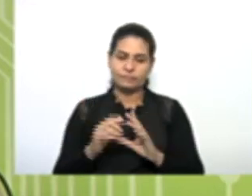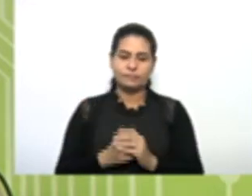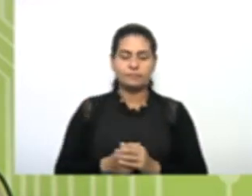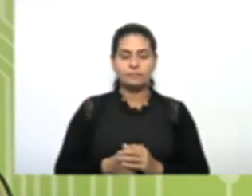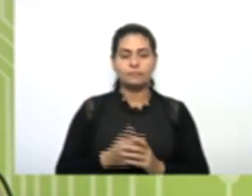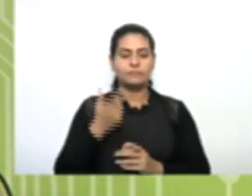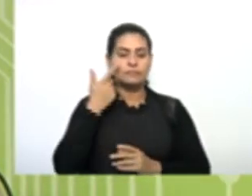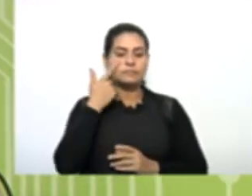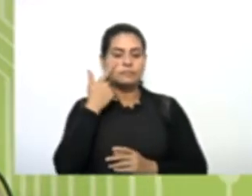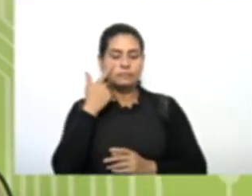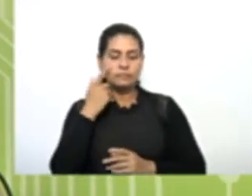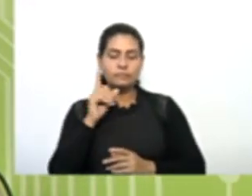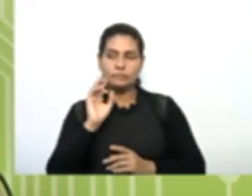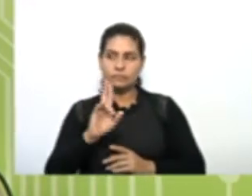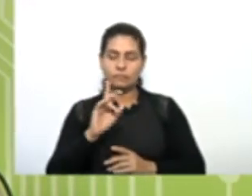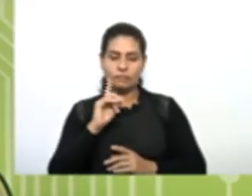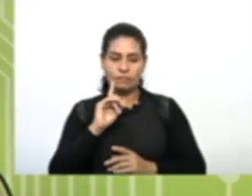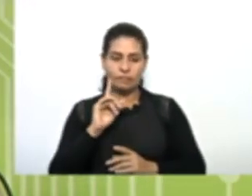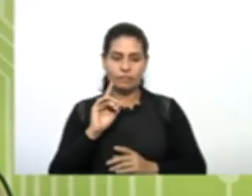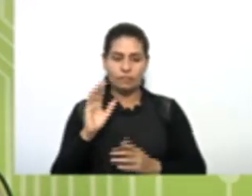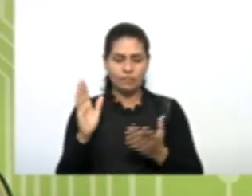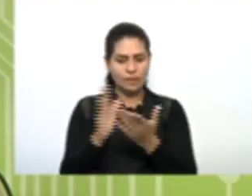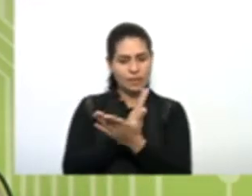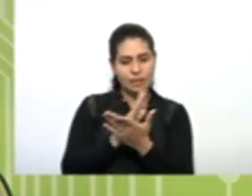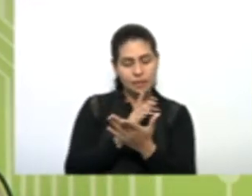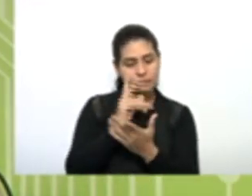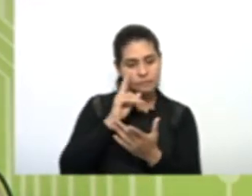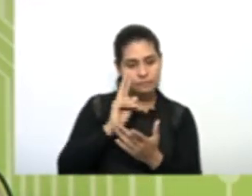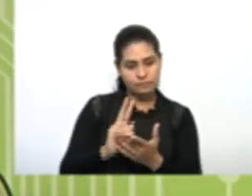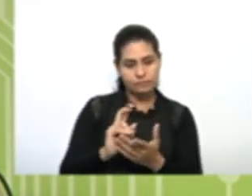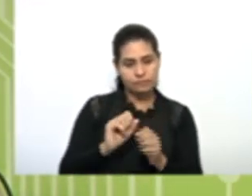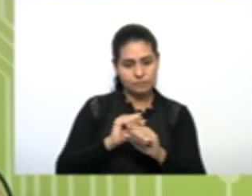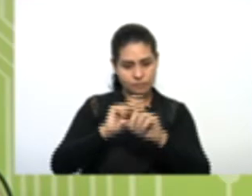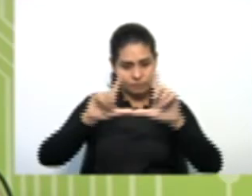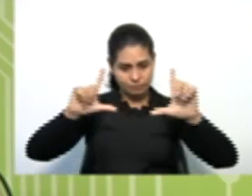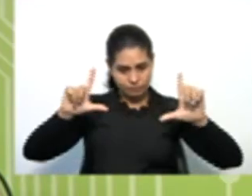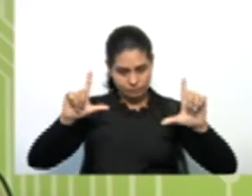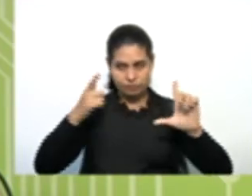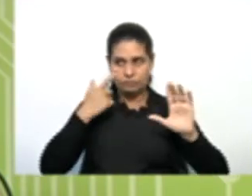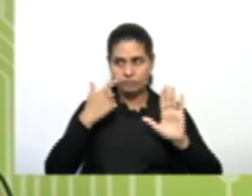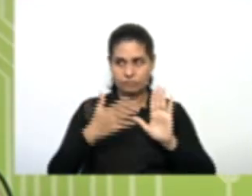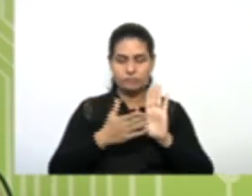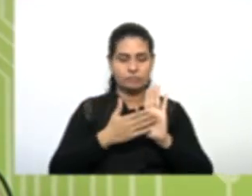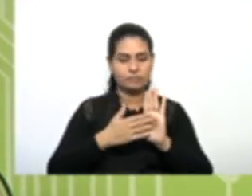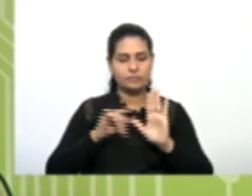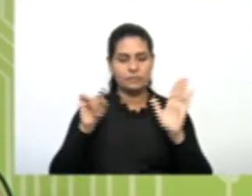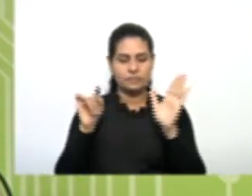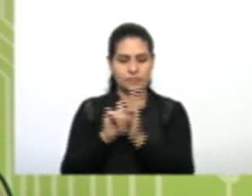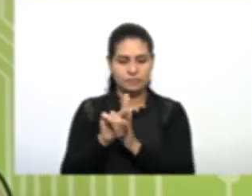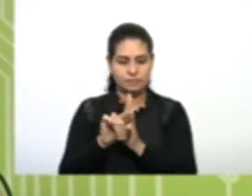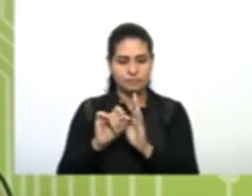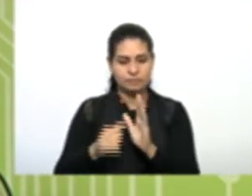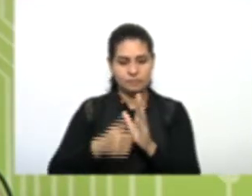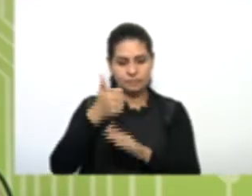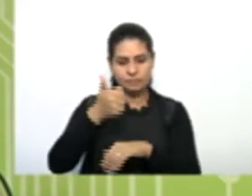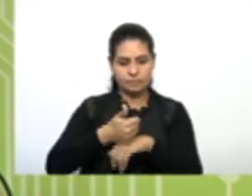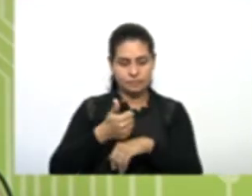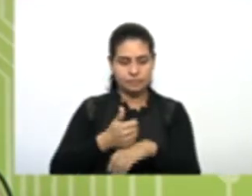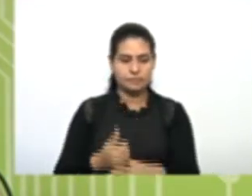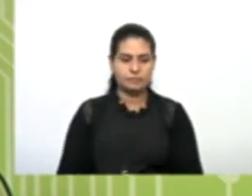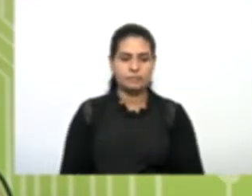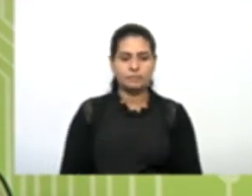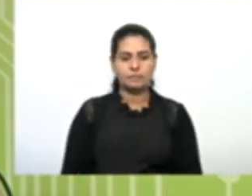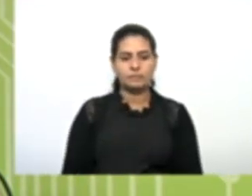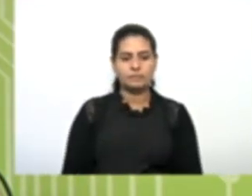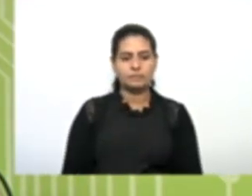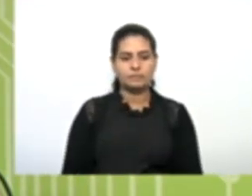A gente tem, então, algumas coisas aqui. Deixa eu abrir no slide para a gente dar uma olhada. As nossas perguntas.